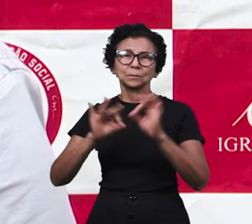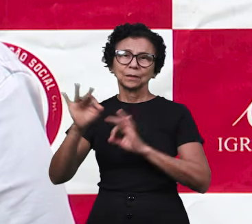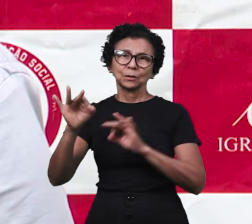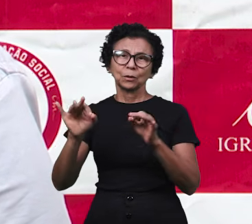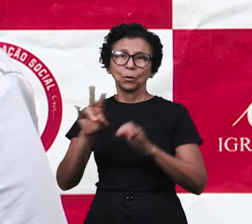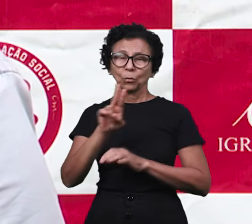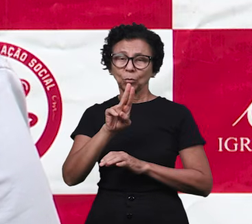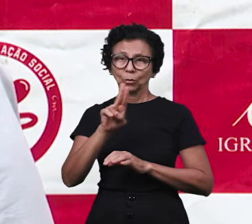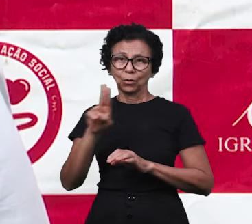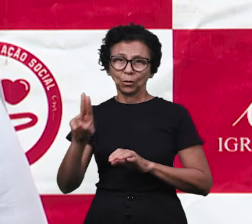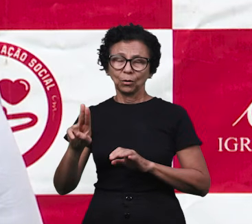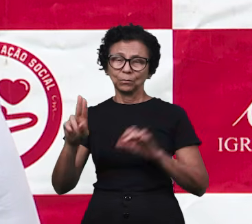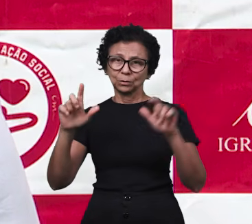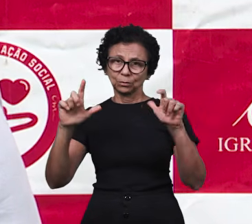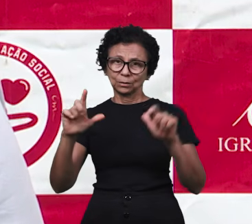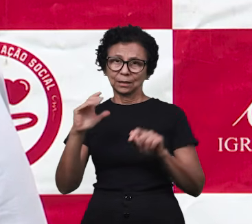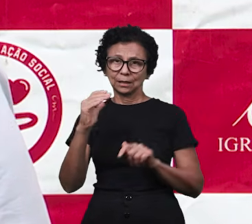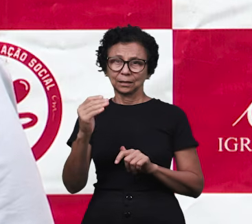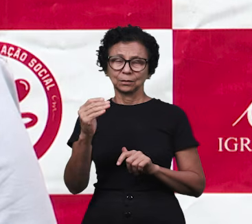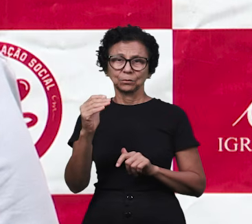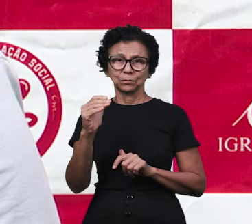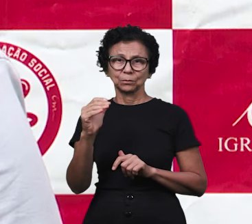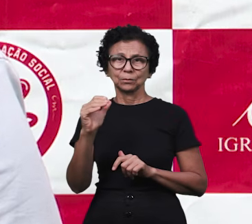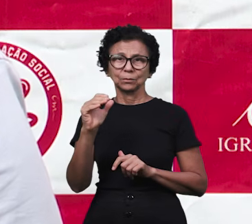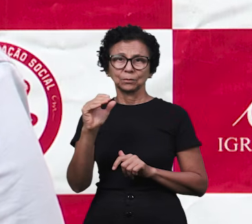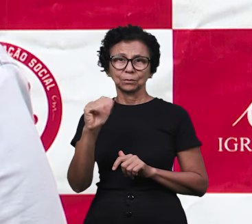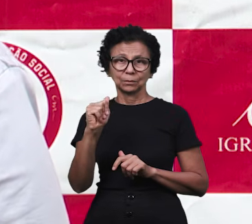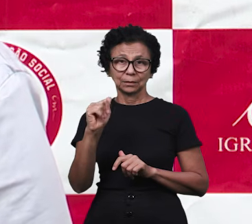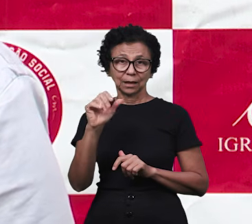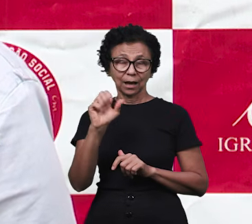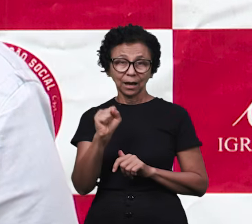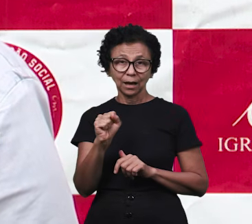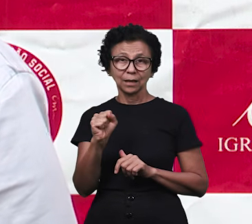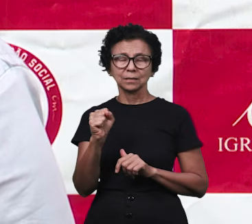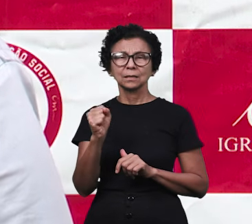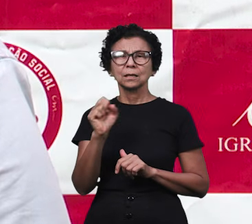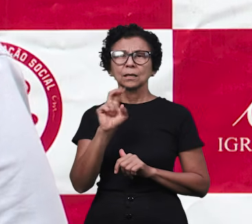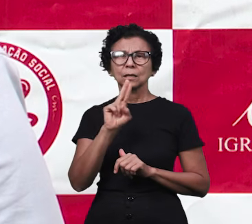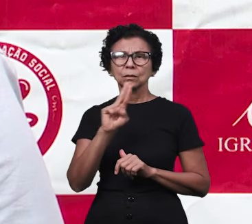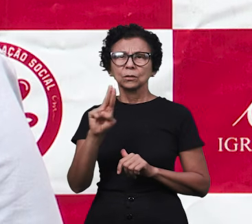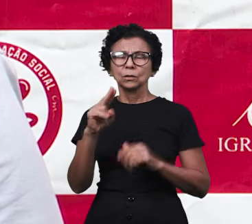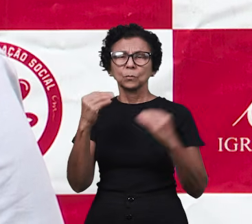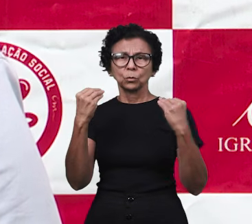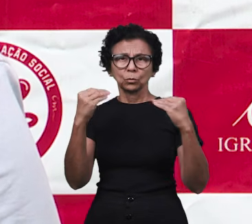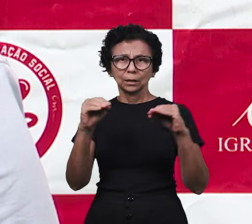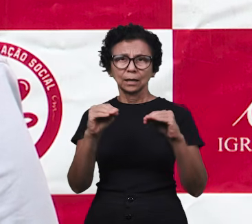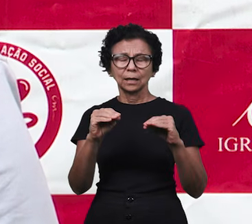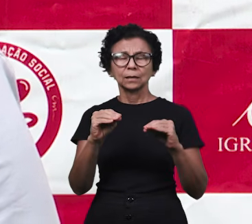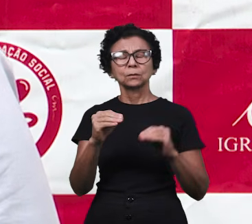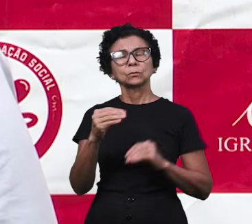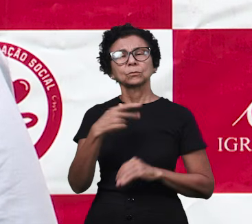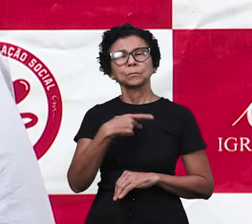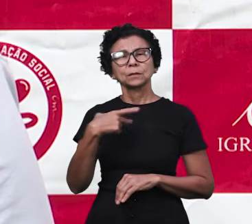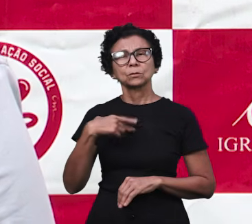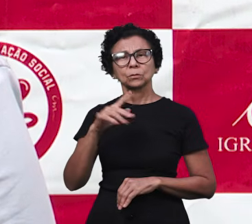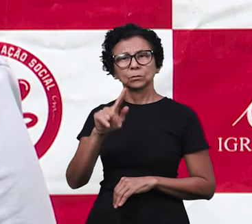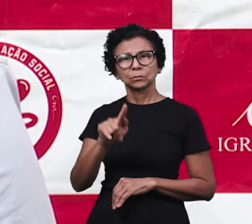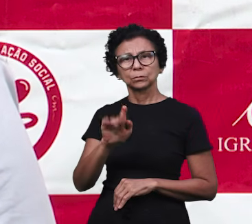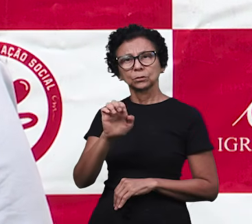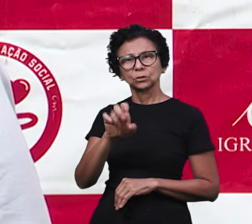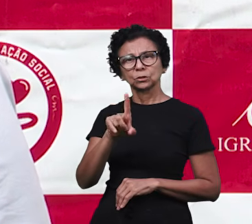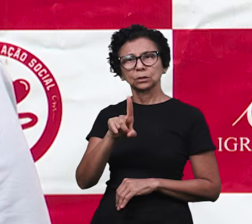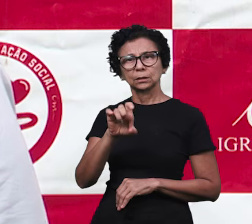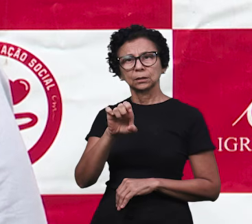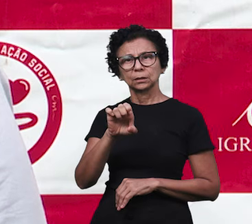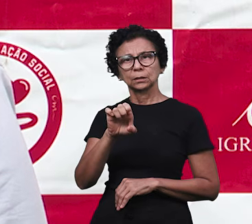Gedeuti Gueiras. Eu acho isso uma relevância muito grande, uma homenagem a um servo de Deus